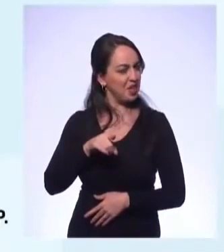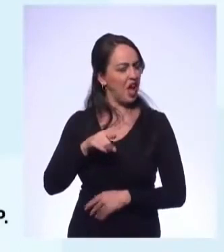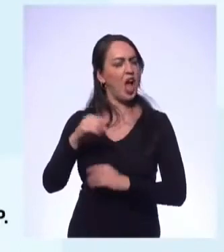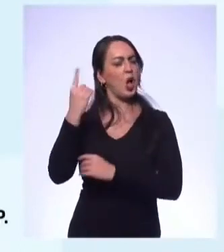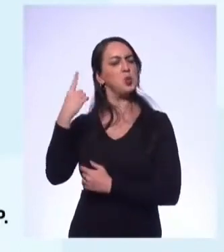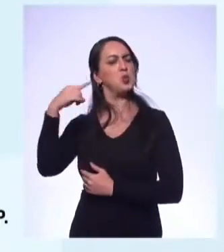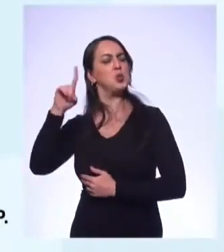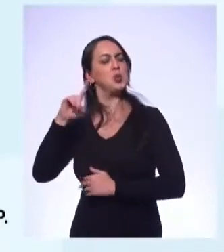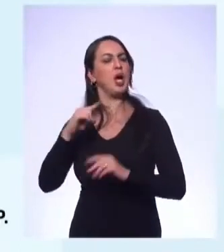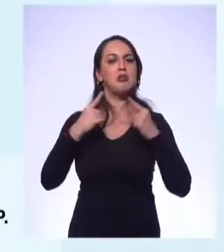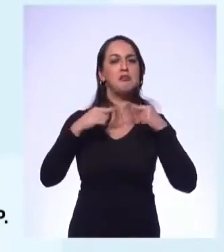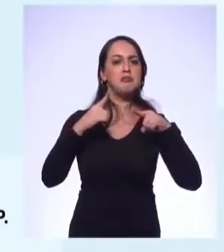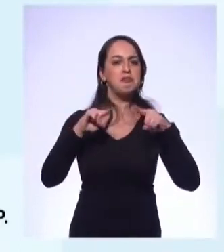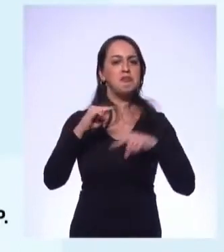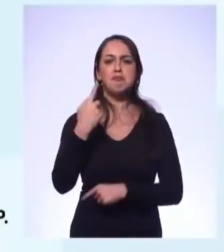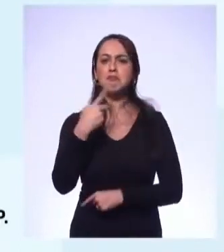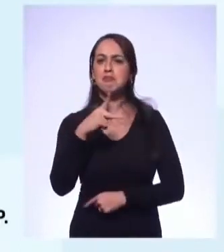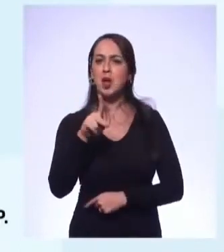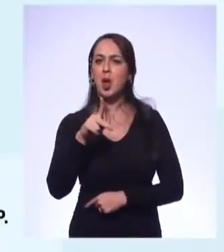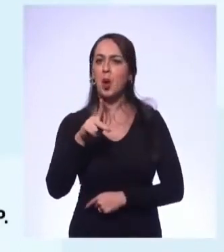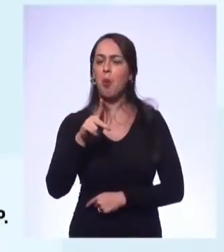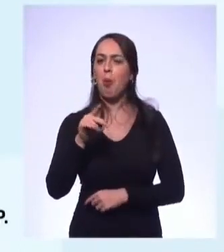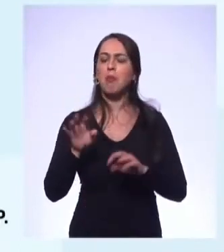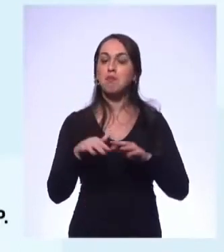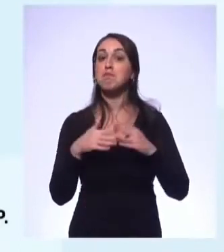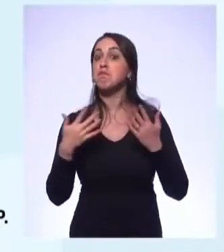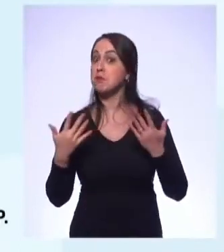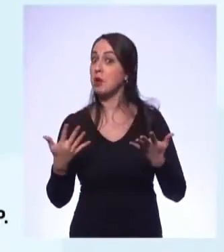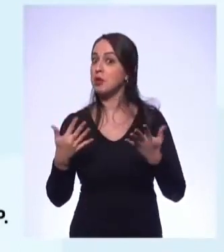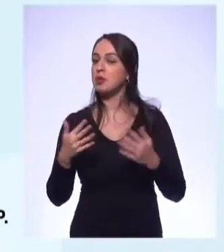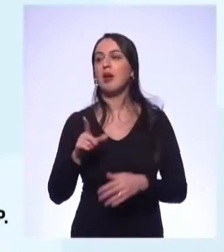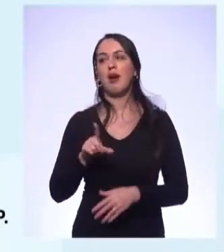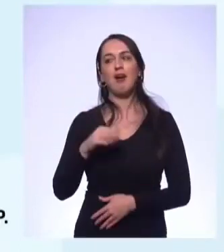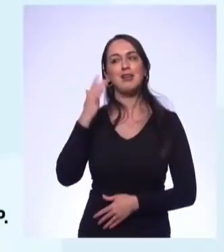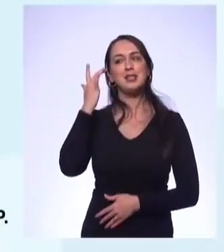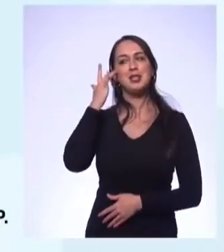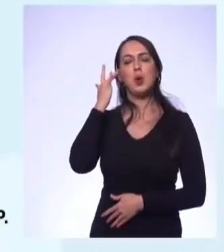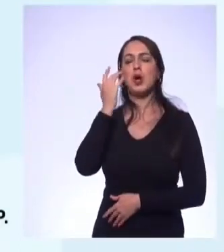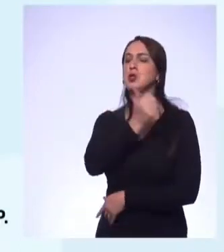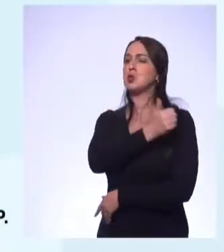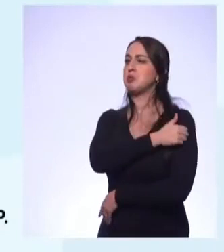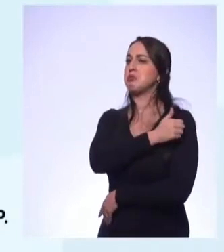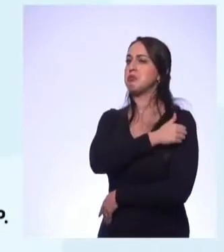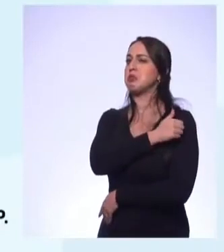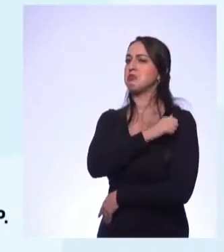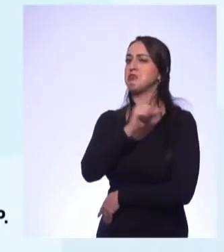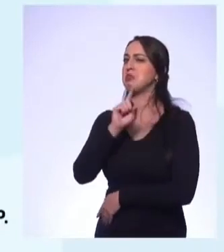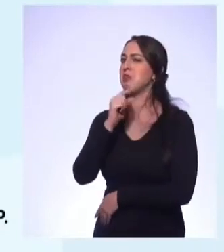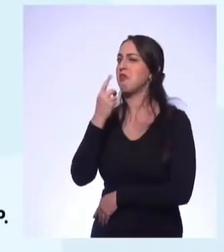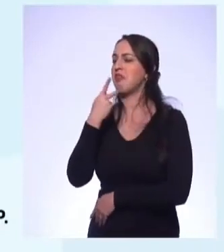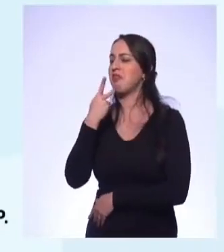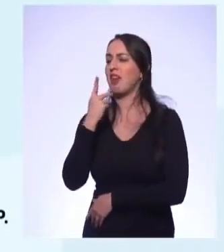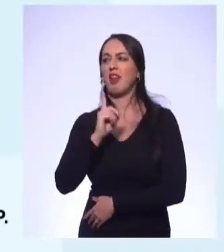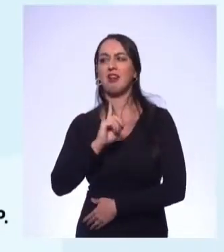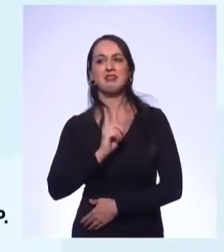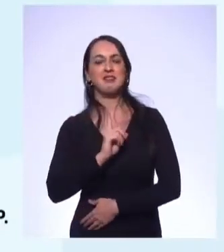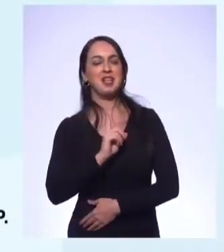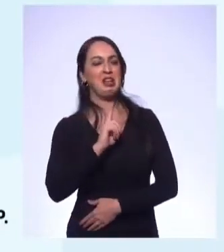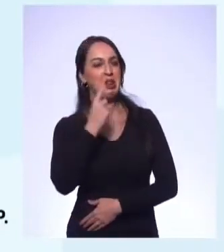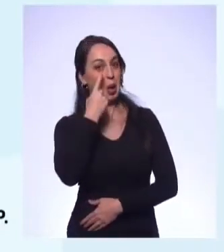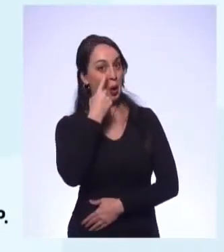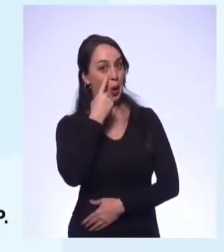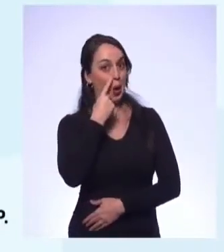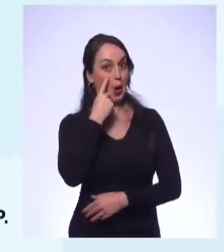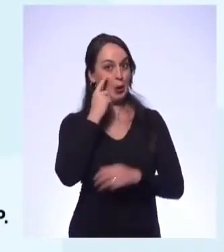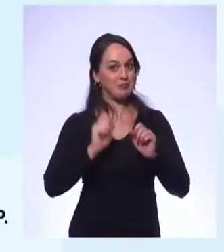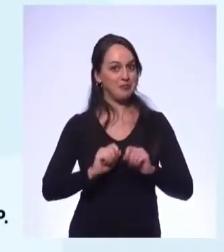reclamação? Eu acho, uma hora que vai chover um monte de não. Ah, eu não gosto de reclamar. não, você está falando sim, Ah, gosta de reclamar sim, o pessoal gosta. Estou abrindo aqui